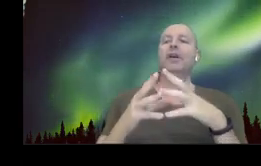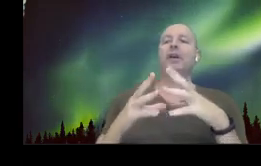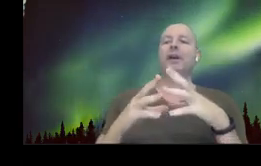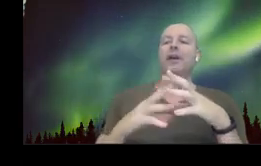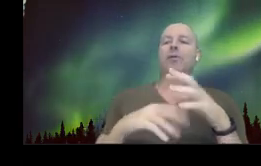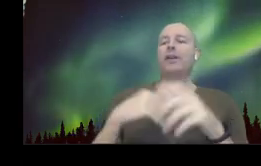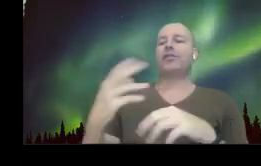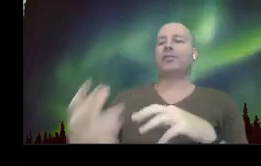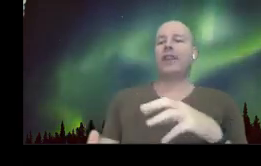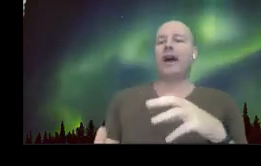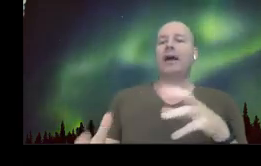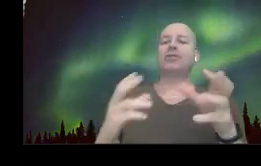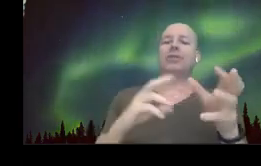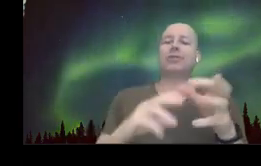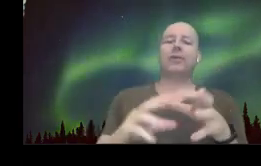população.